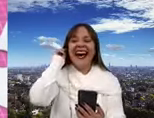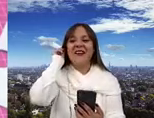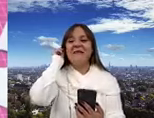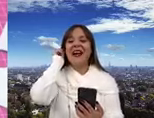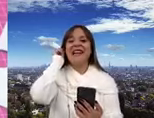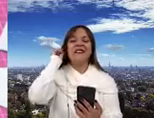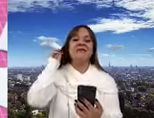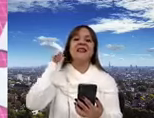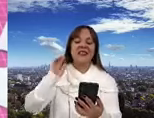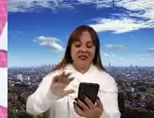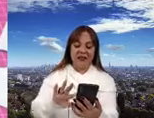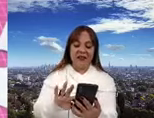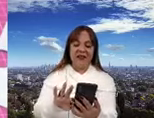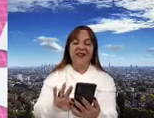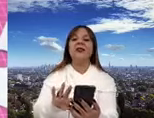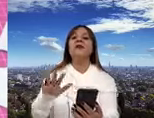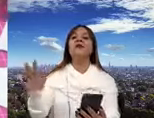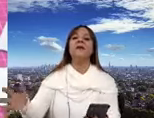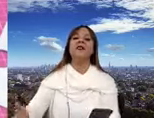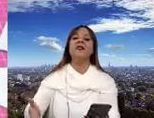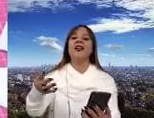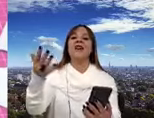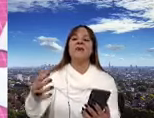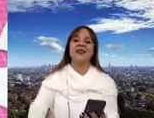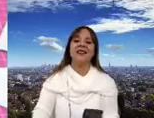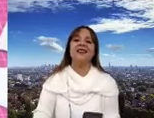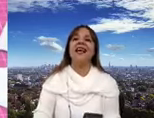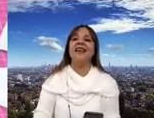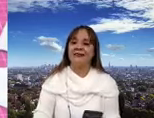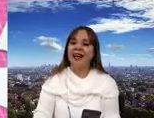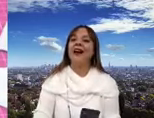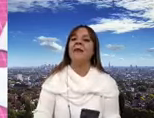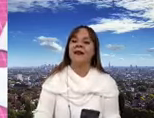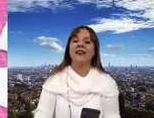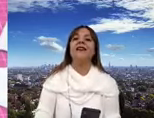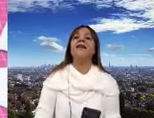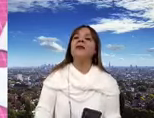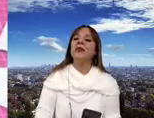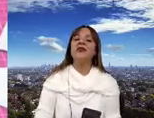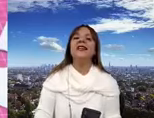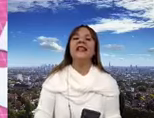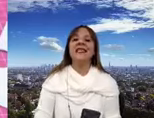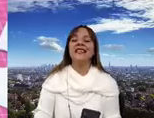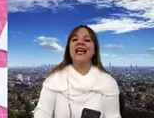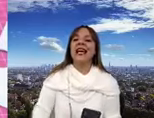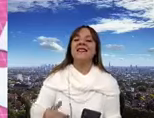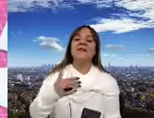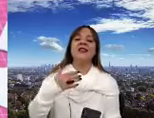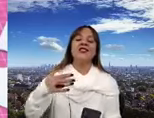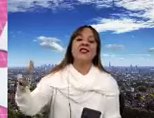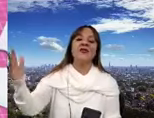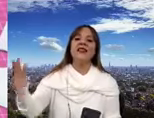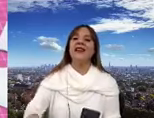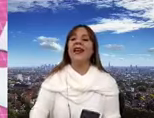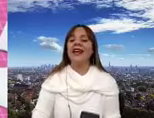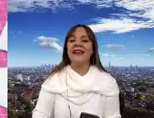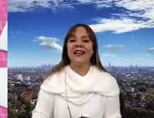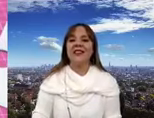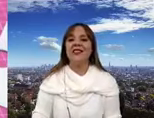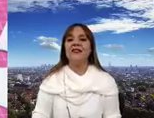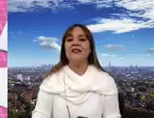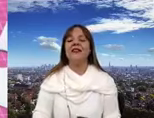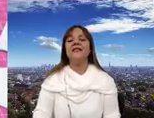Roberta, um beijo. Ela falou que tá todo mundo apaixonado por essa ideia, não tá, Roberta? Muito linda. Esse mês de junho inteiro aí a gente vai